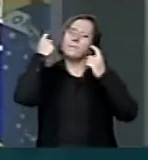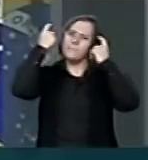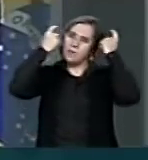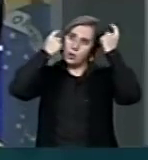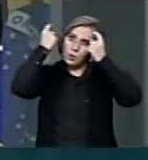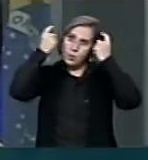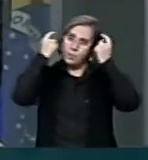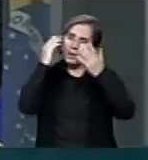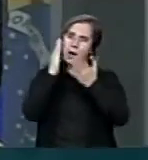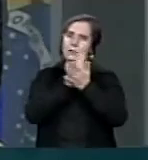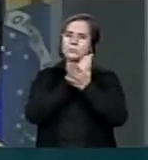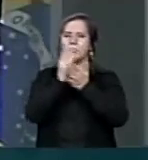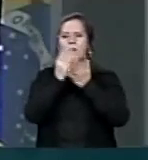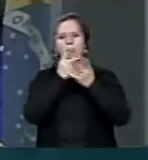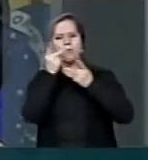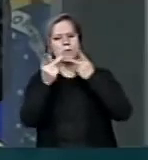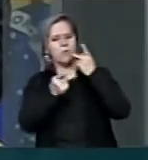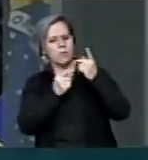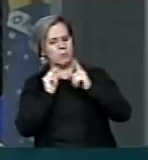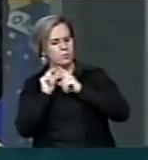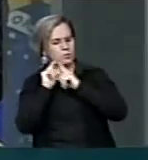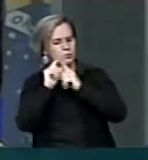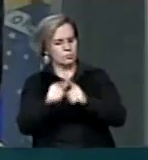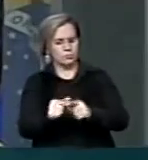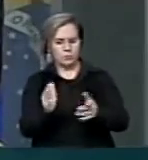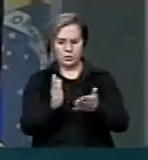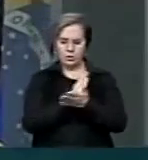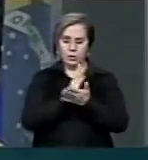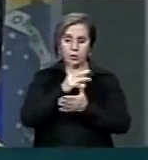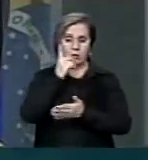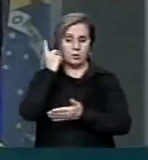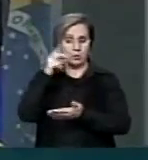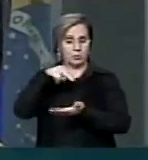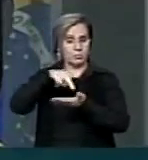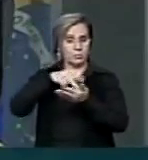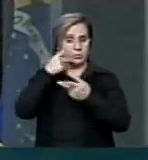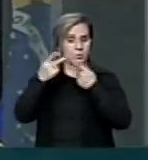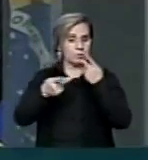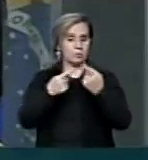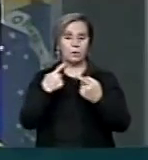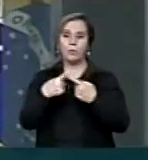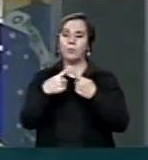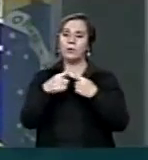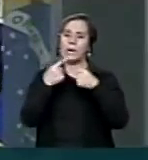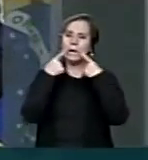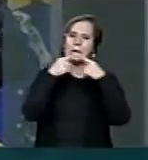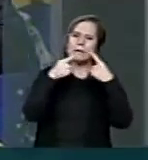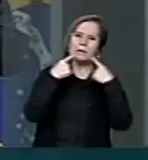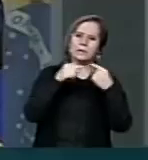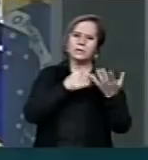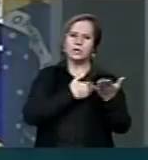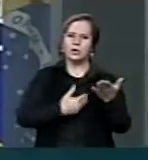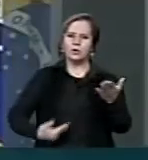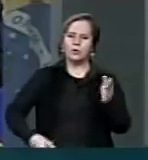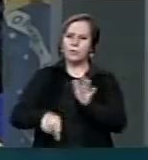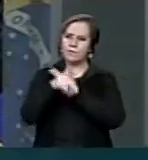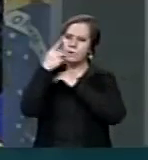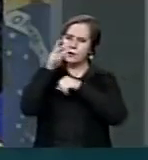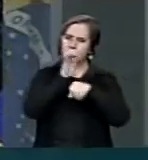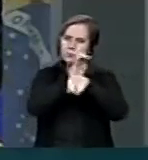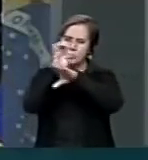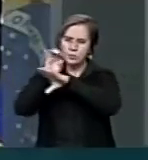dentro de algumas palavras que foram ditas aqui ao longo da semana por deputados, que criticavam governos dos seus